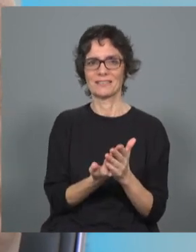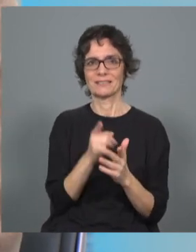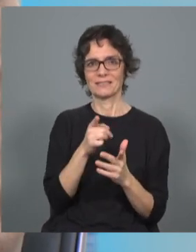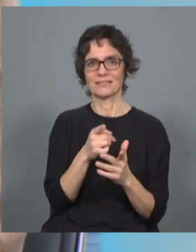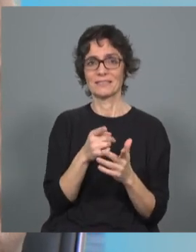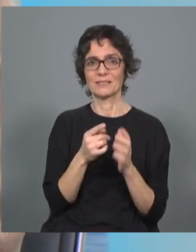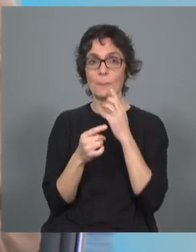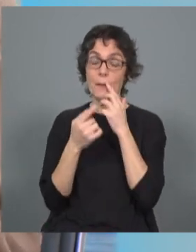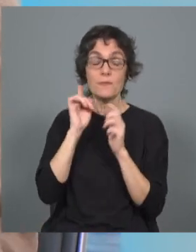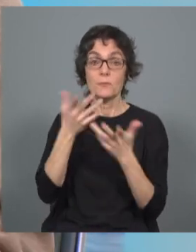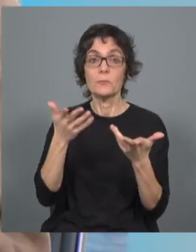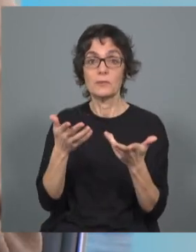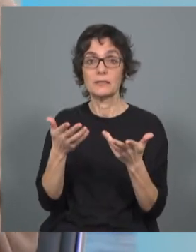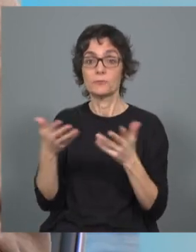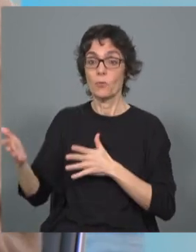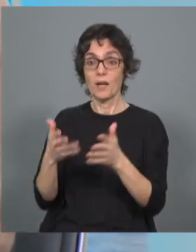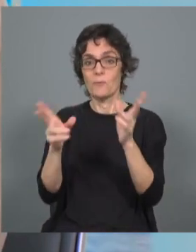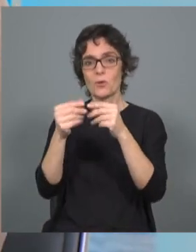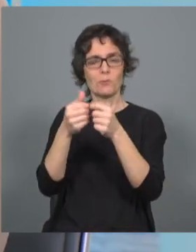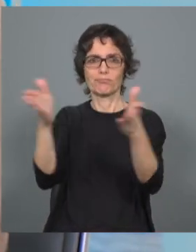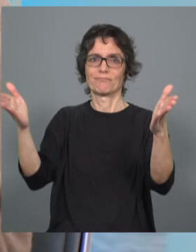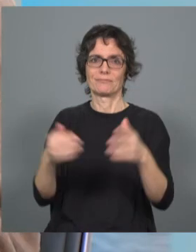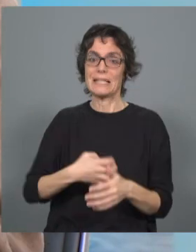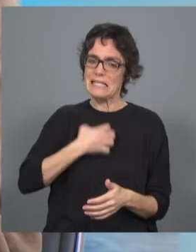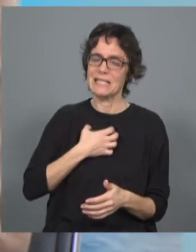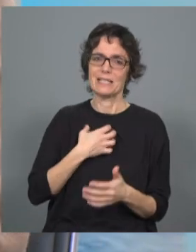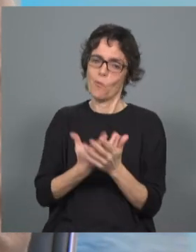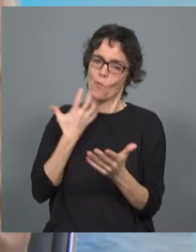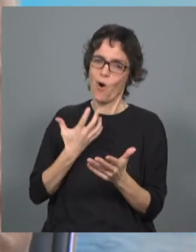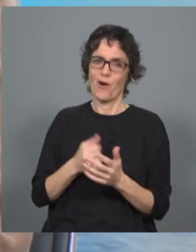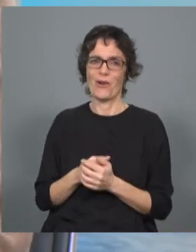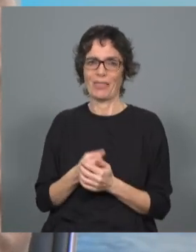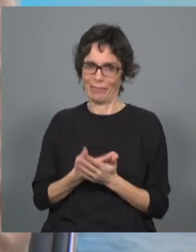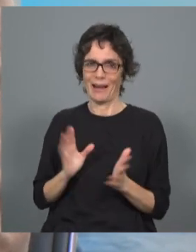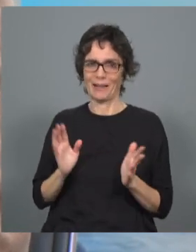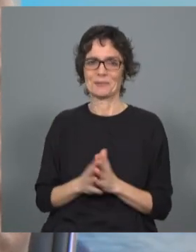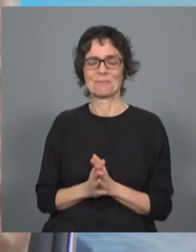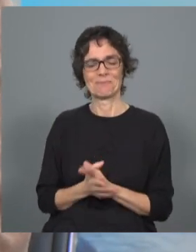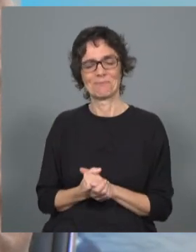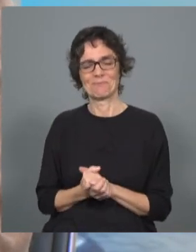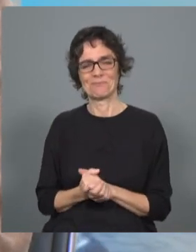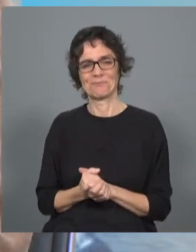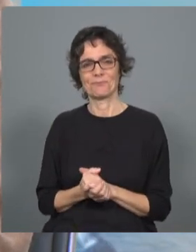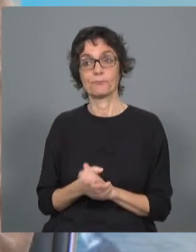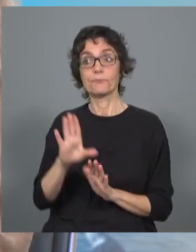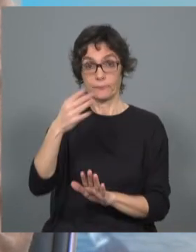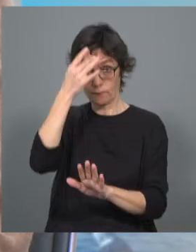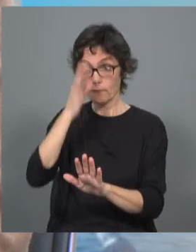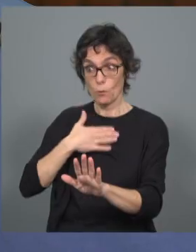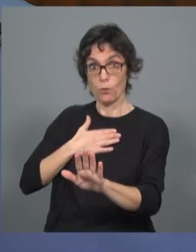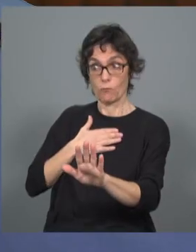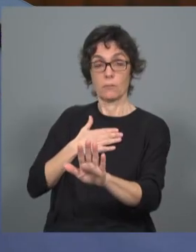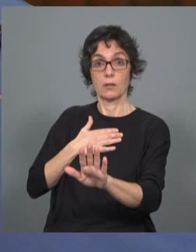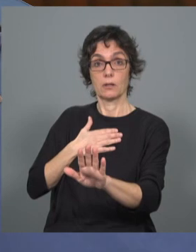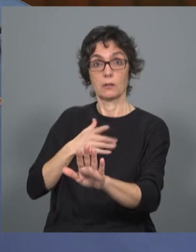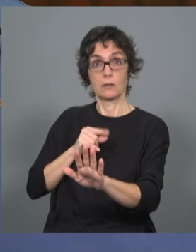Mortas e não ficou. Isto sente-se nas ruas, na comunidade, na Igreja no geral. Embora, eu acho que há aqui